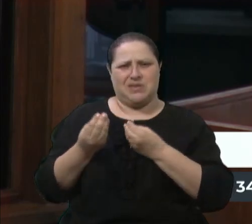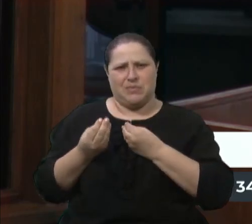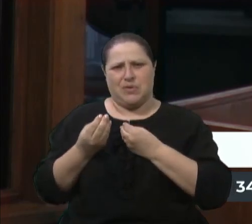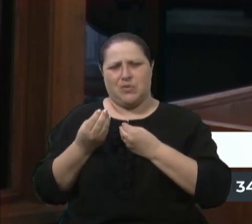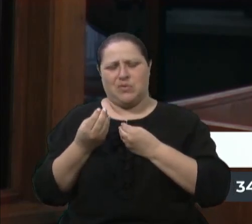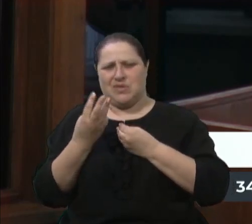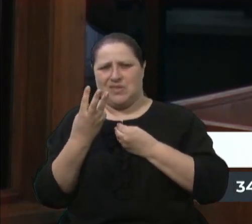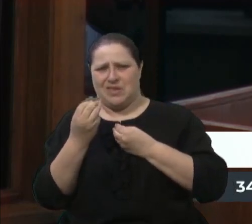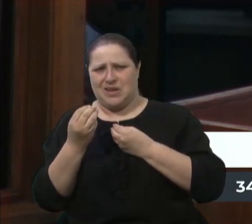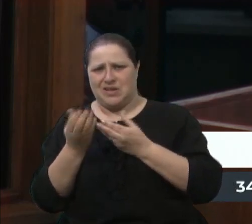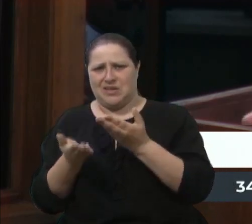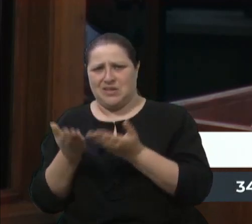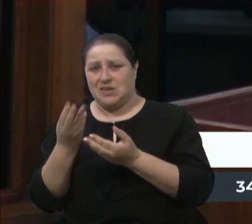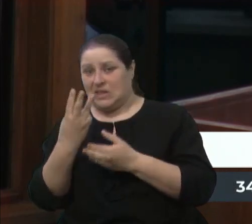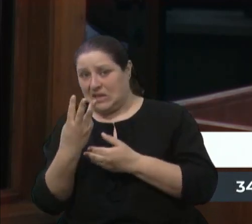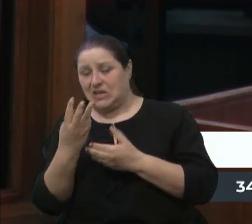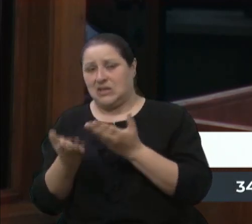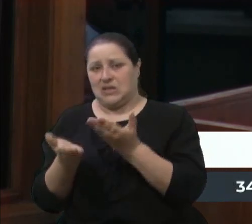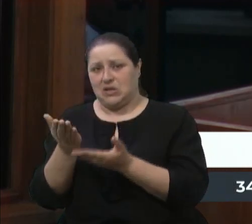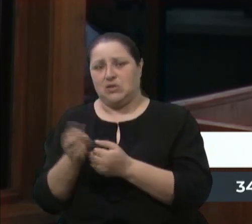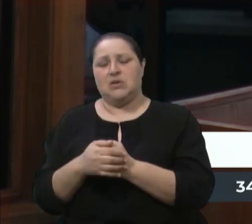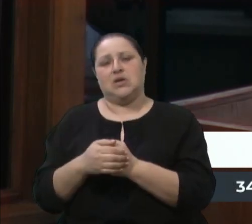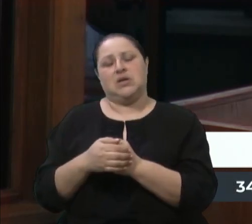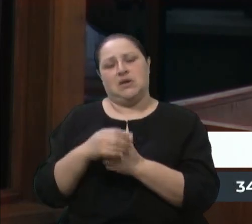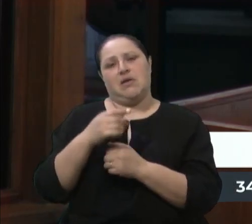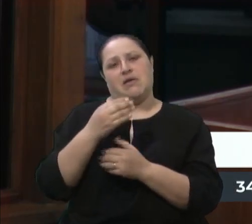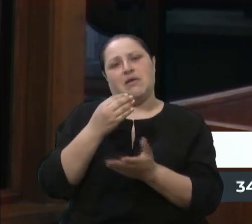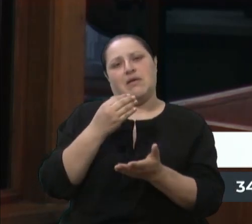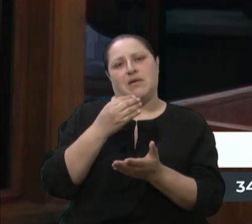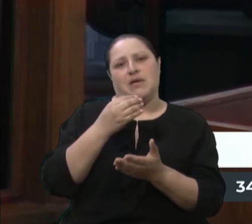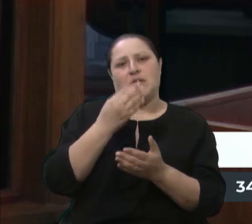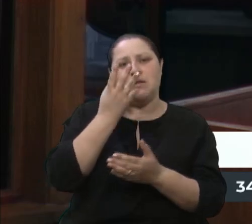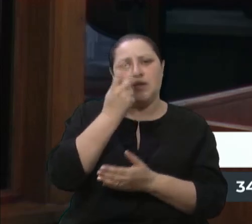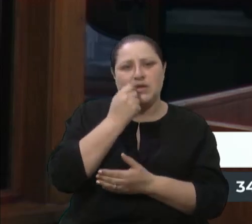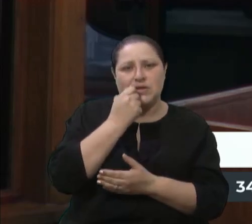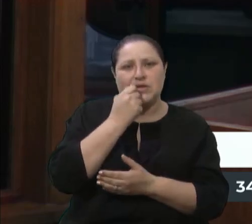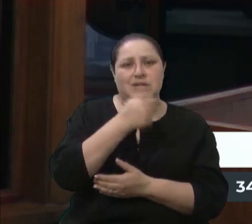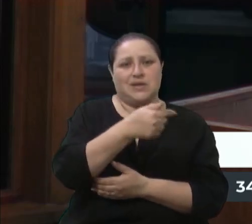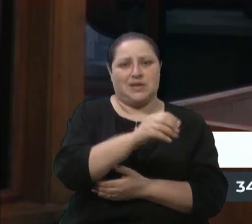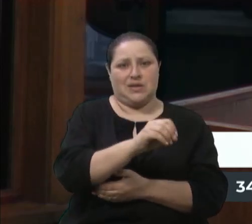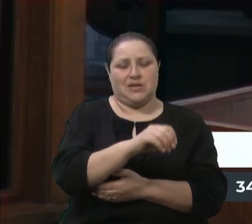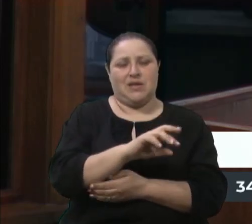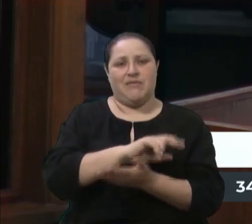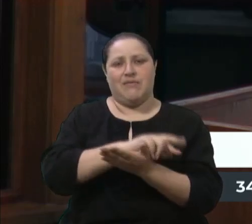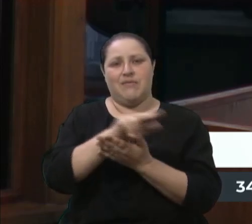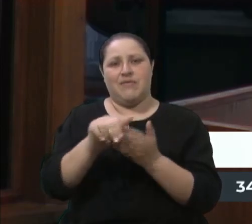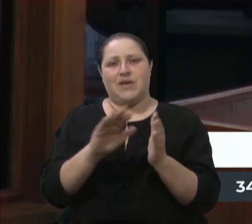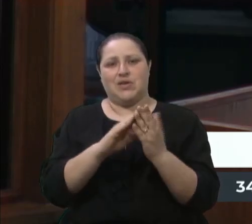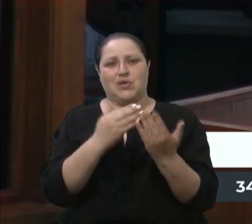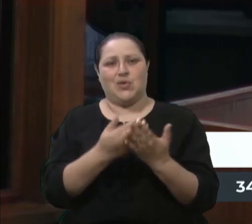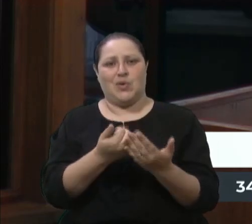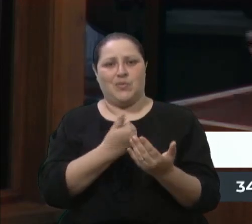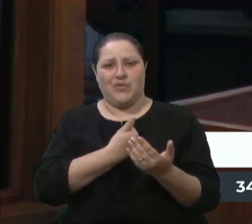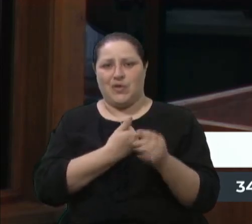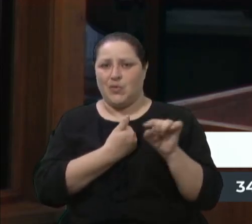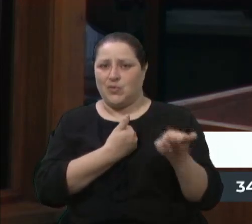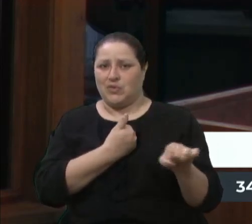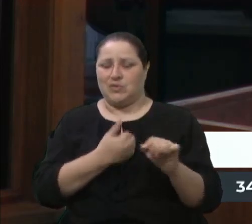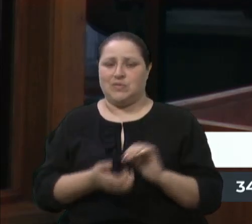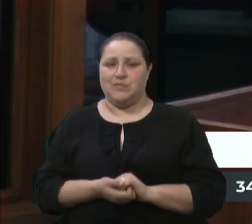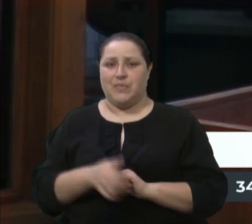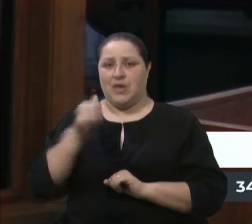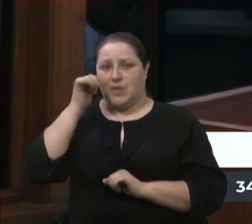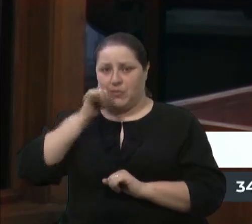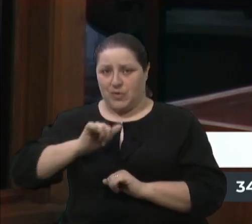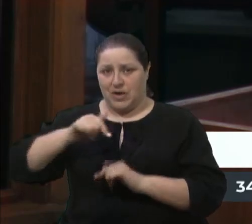70 crianças. Claro que tem crianças que faltam, enfim. Várias escolas me relataram isso. Aí as